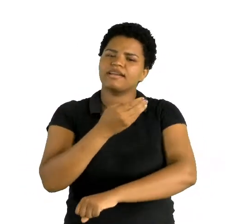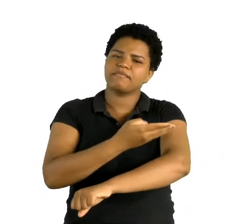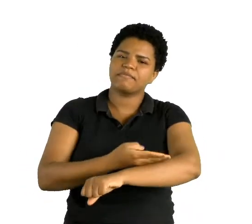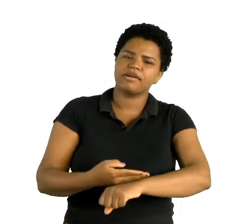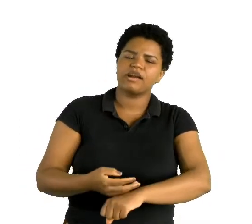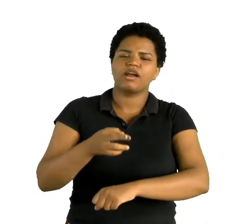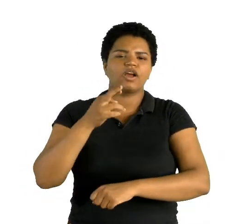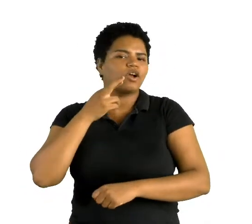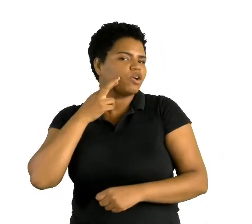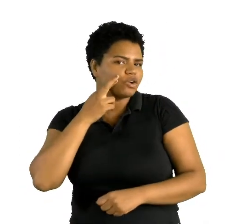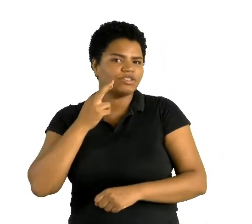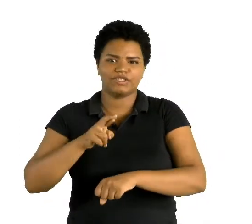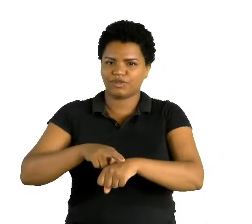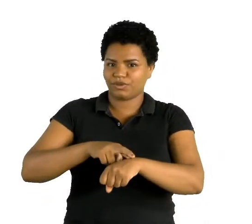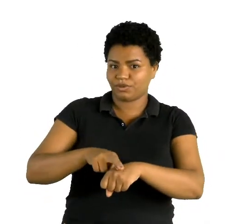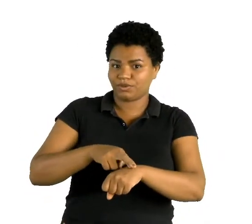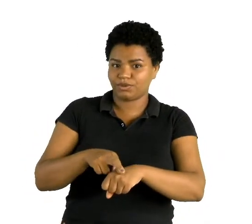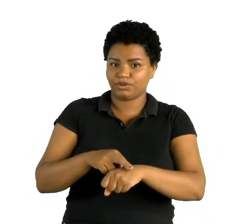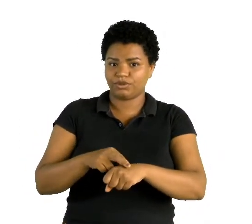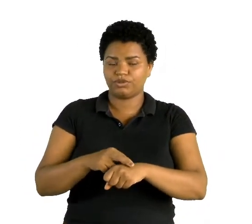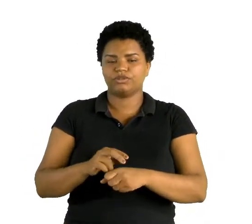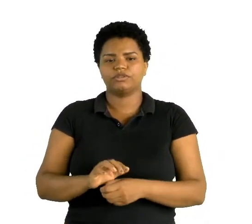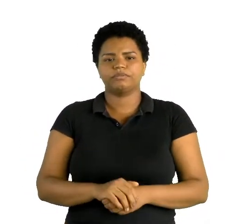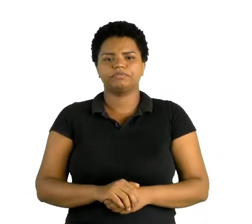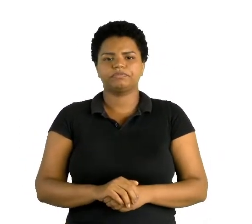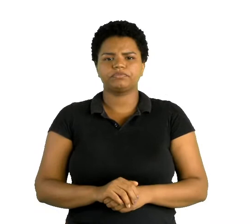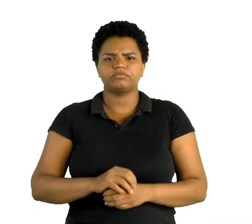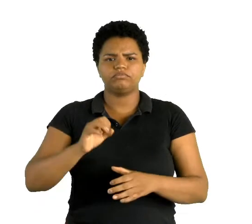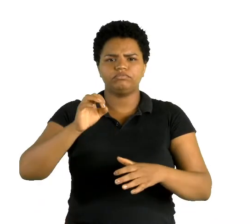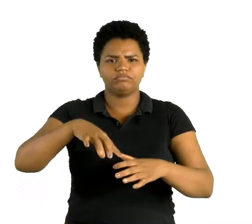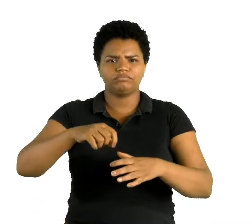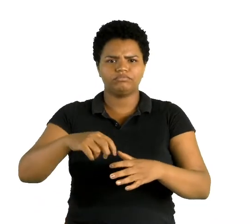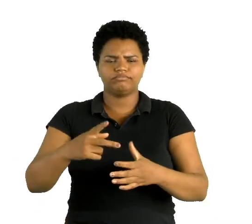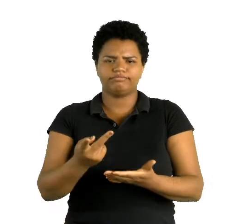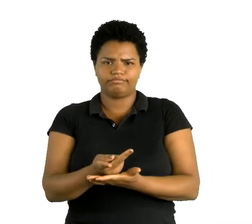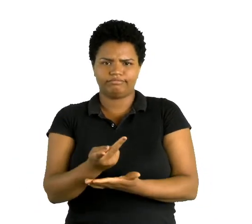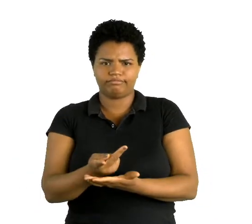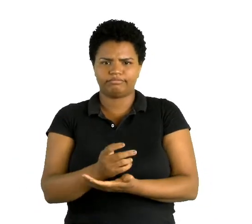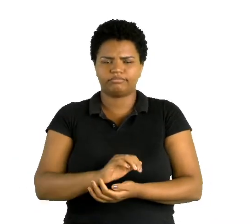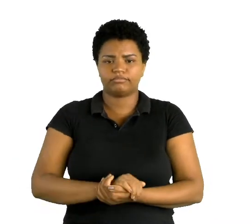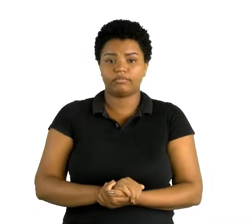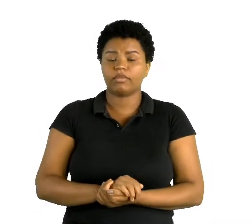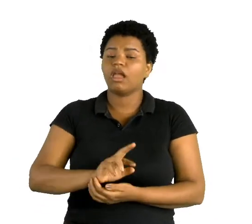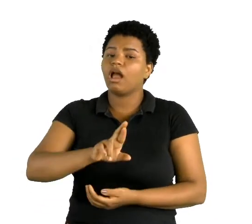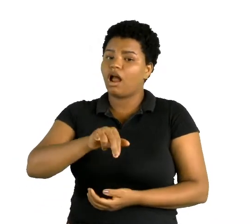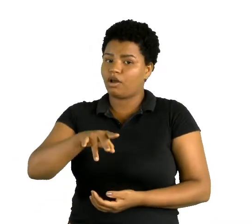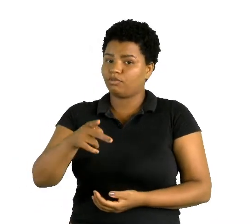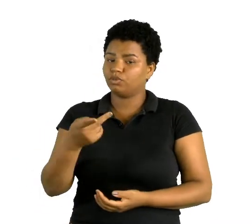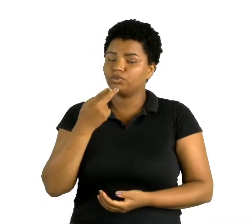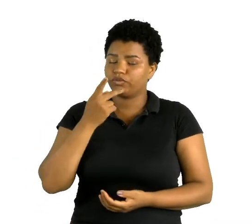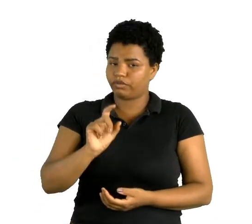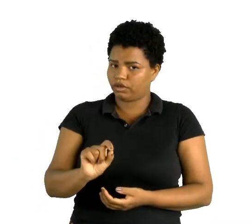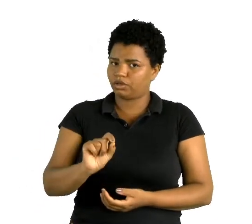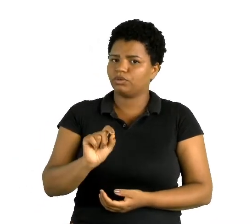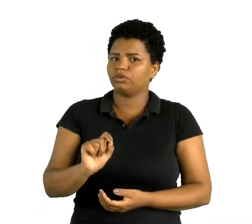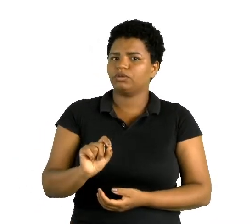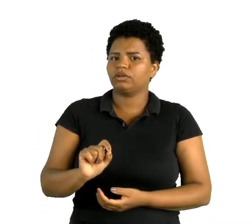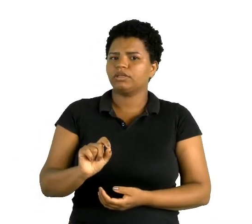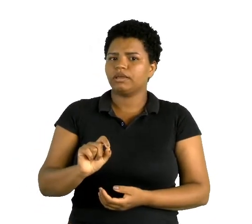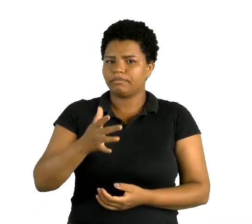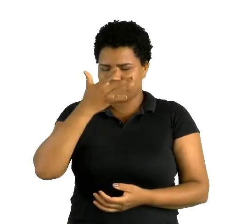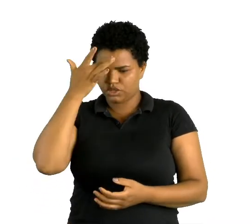roxa. Plantio irregular. Raimundo Silva alerta que quem pretende plantar árvores em área